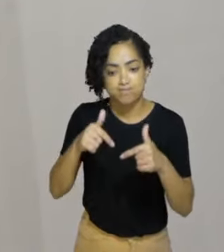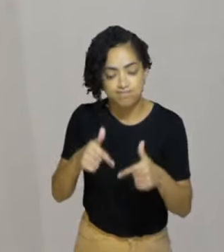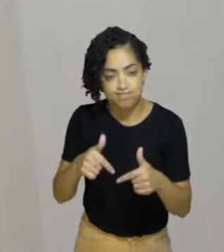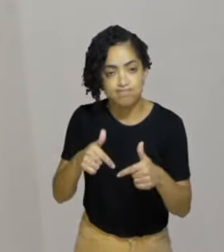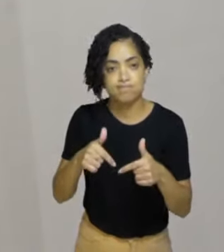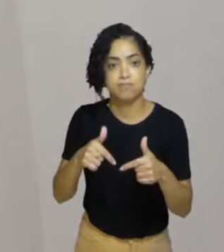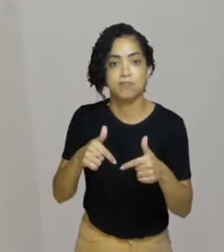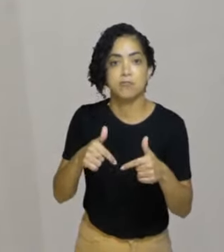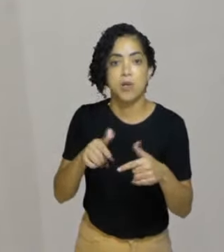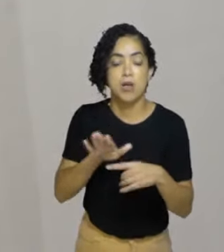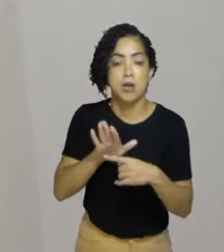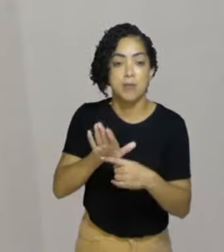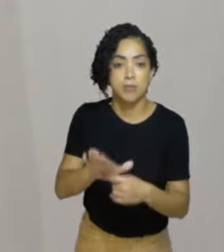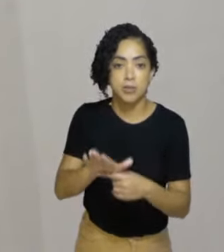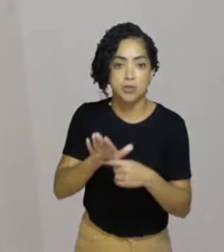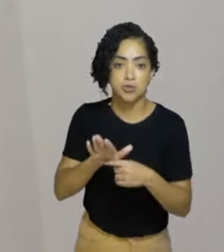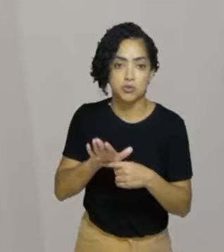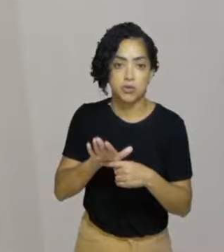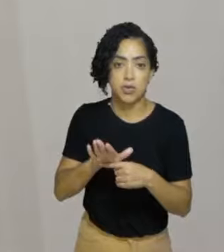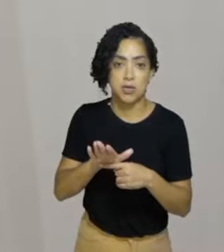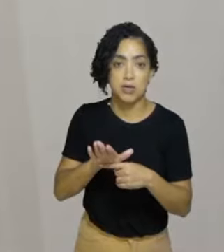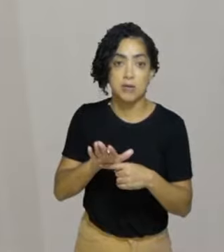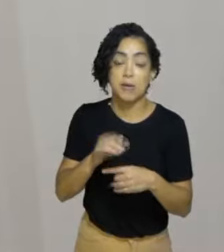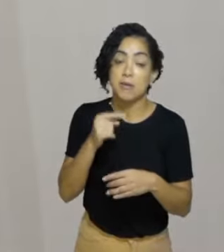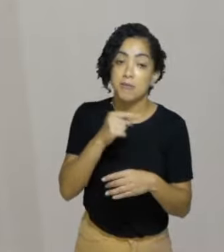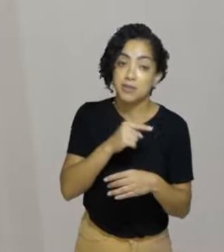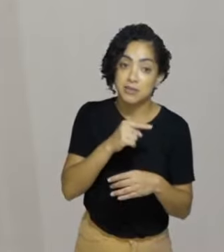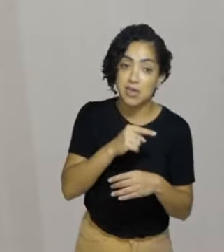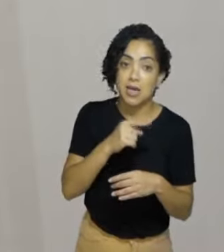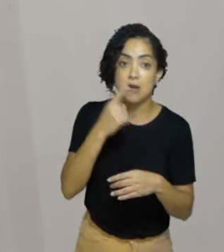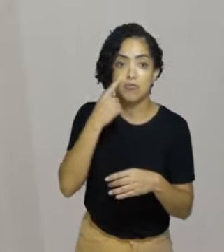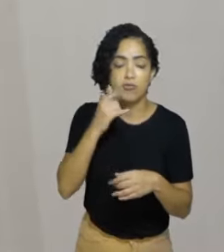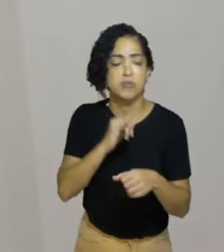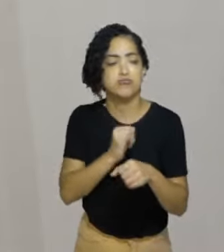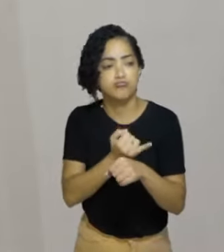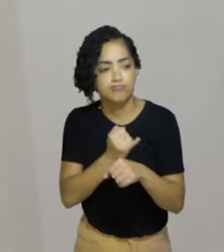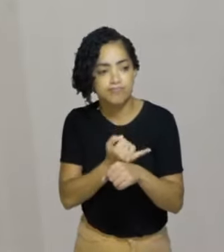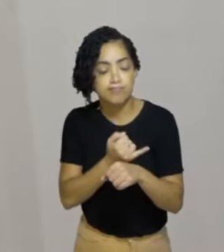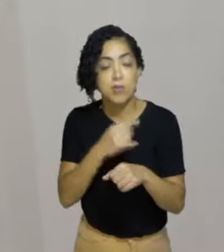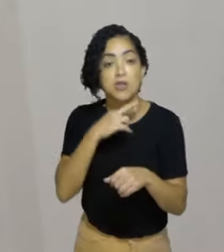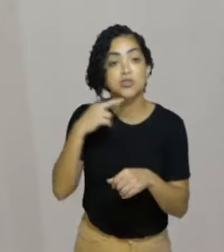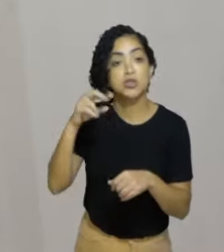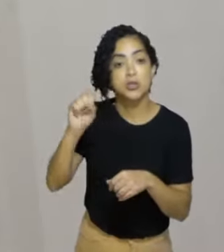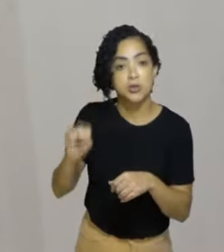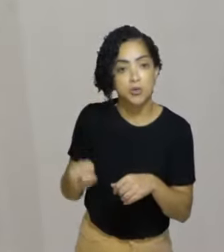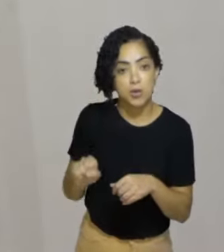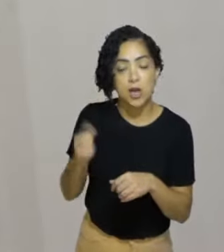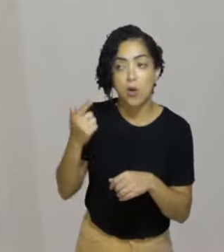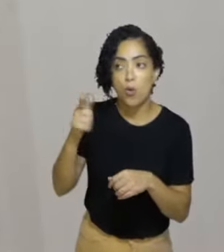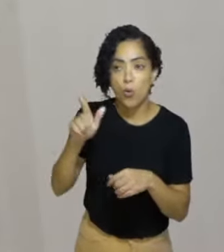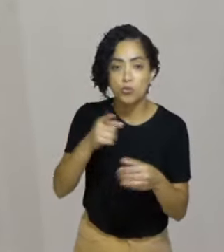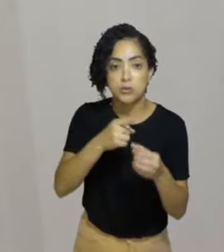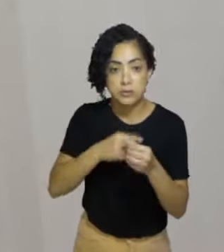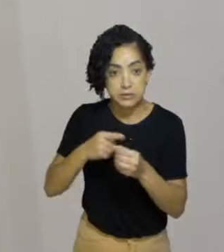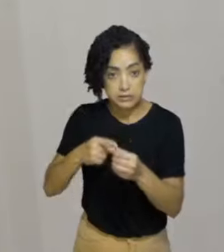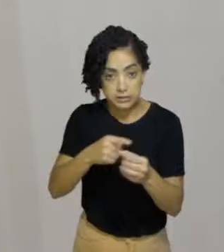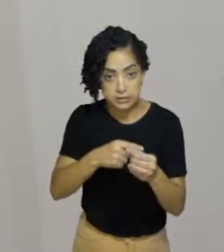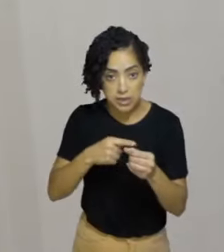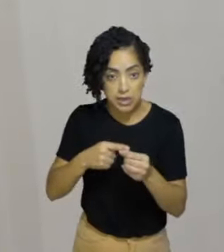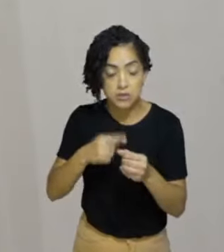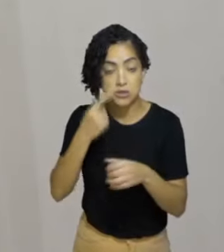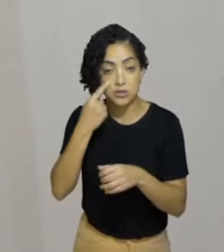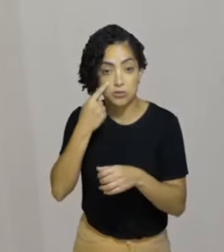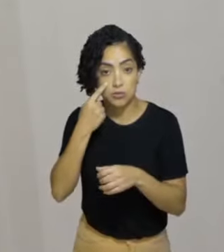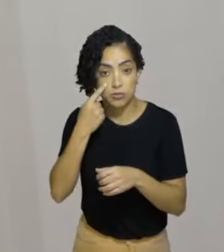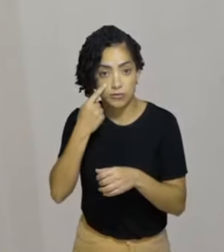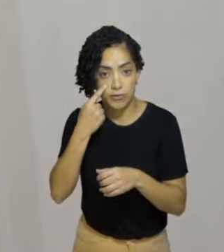da população. A Joinville, pelo menos, acompanhei. Jaraguá, nós acompanhamos, e tantas outras cidades que eu estou vendo, nós vemos